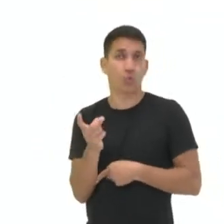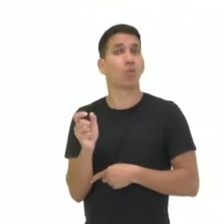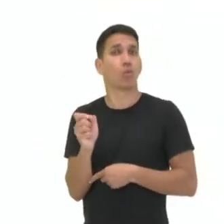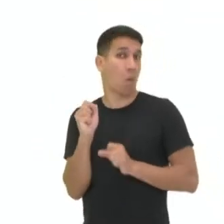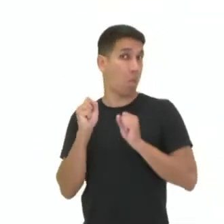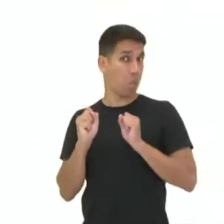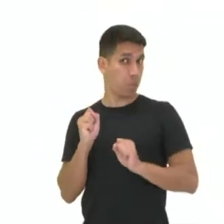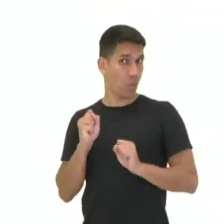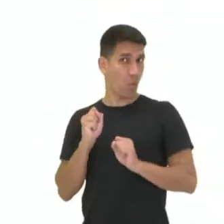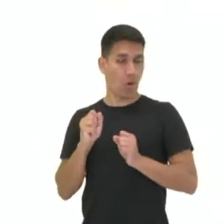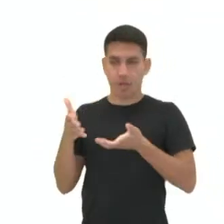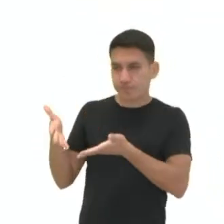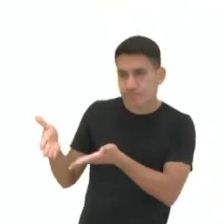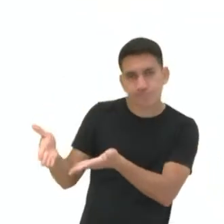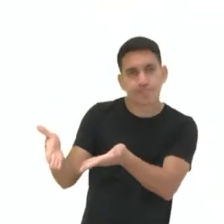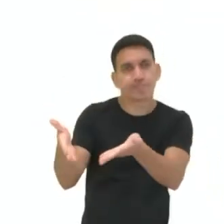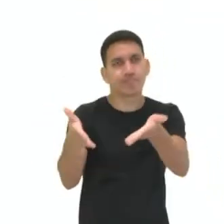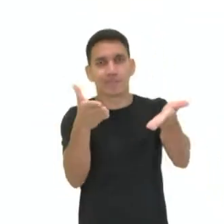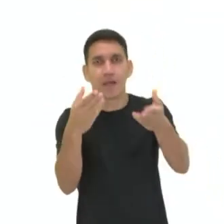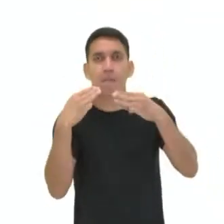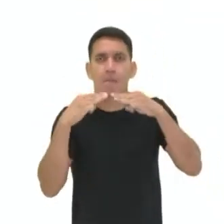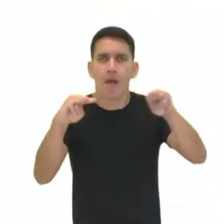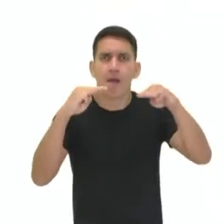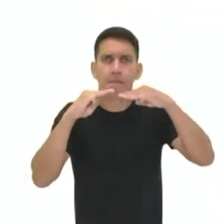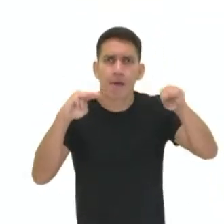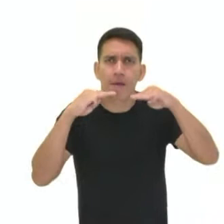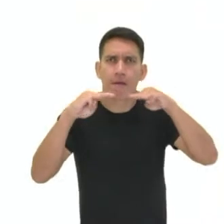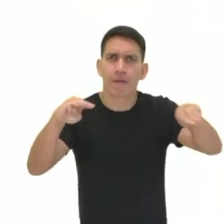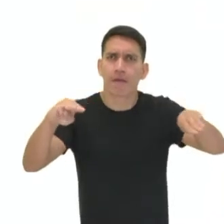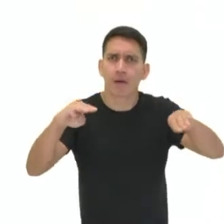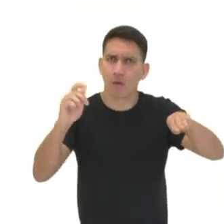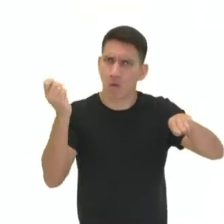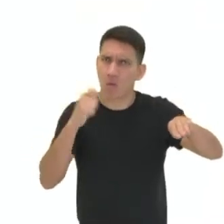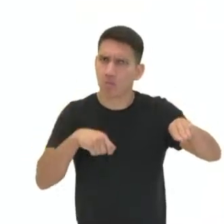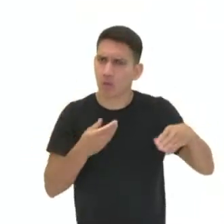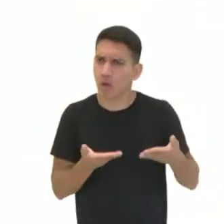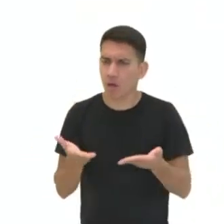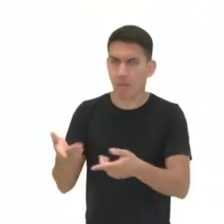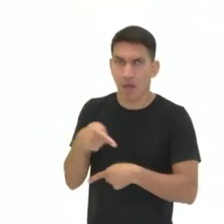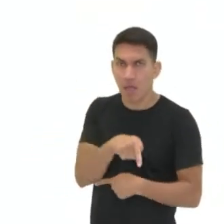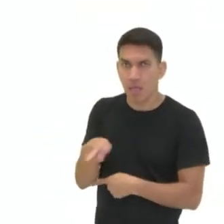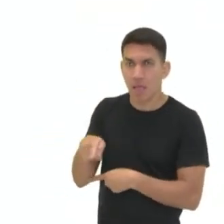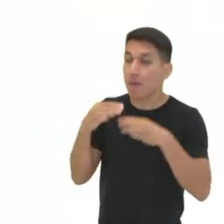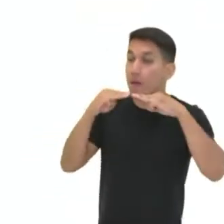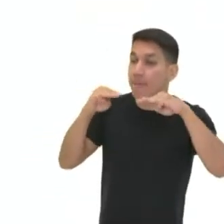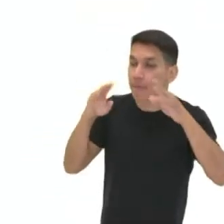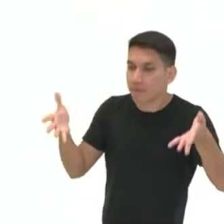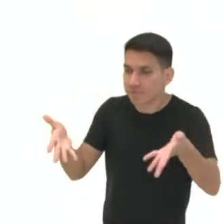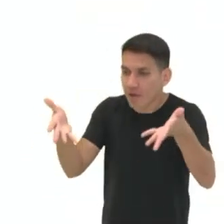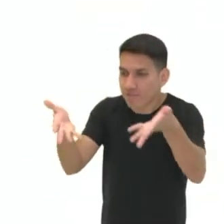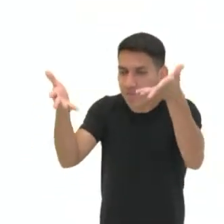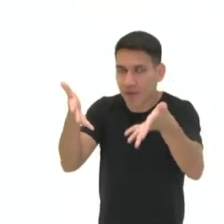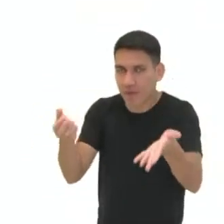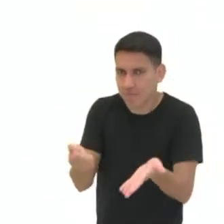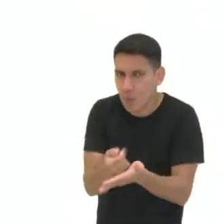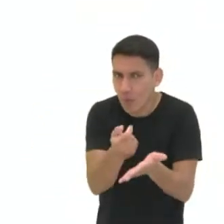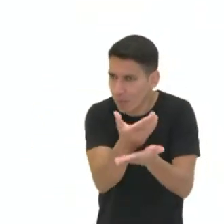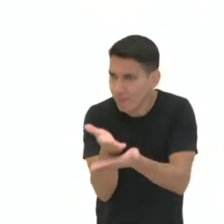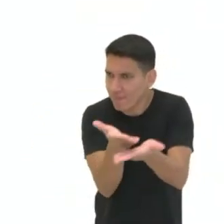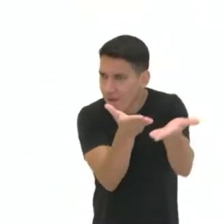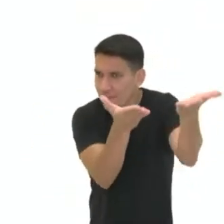ser direcionadas a campanhas publicitárias para esse público? Ou seja, campanha que incentiva a compra